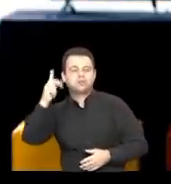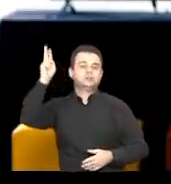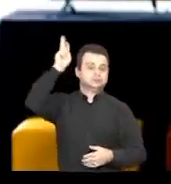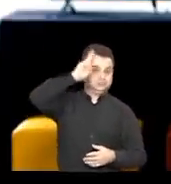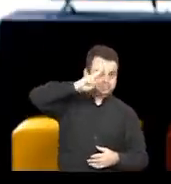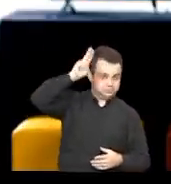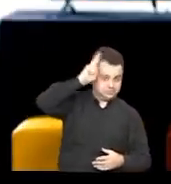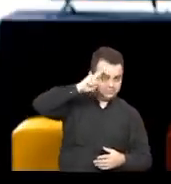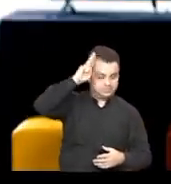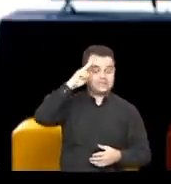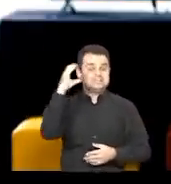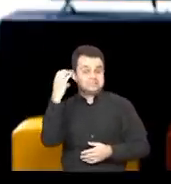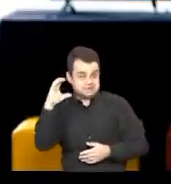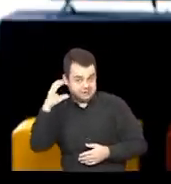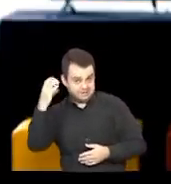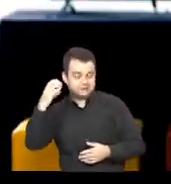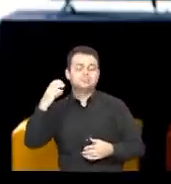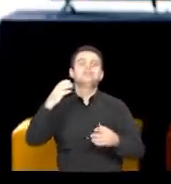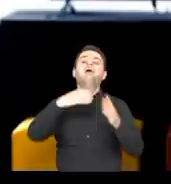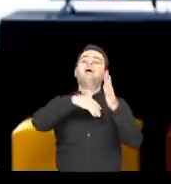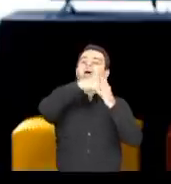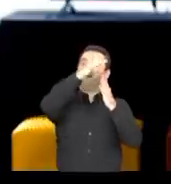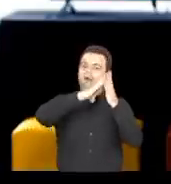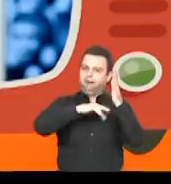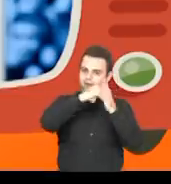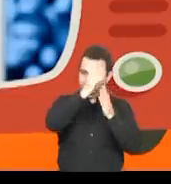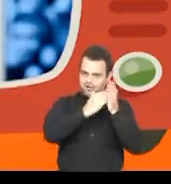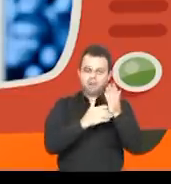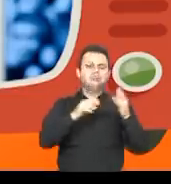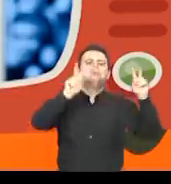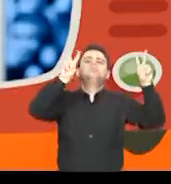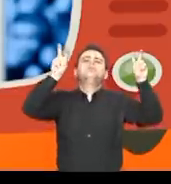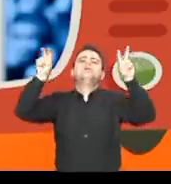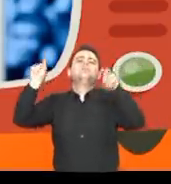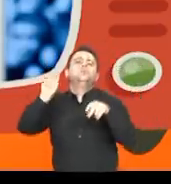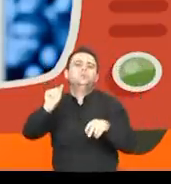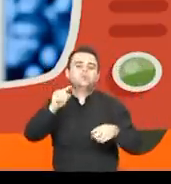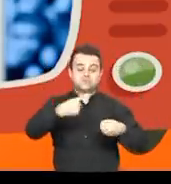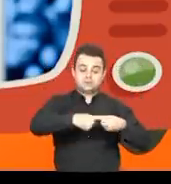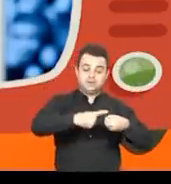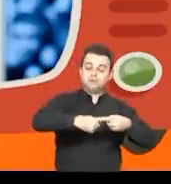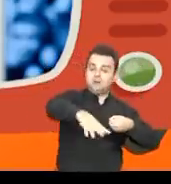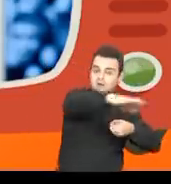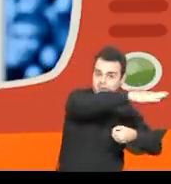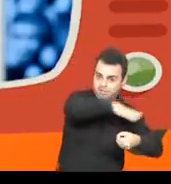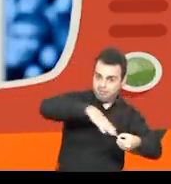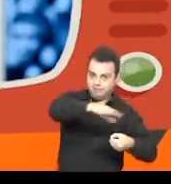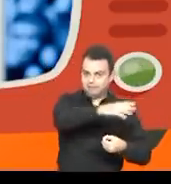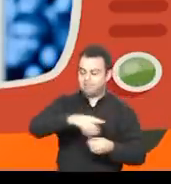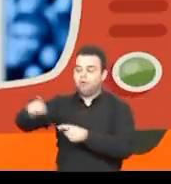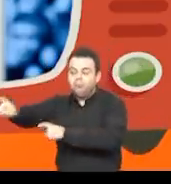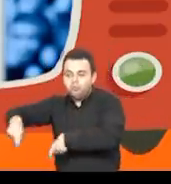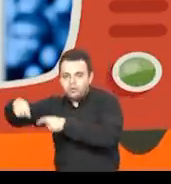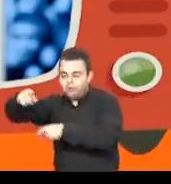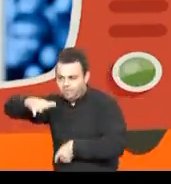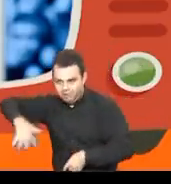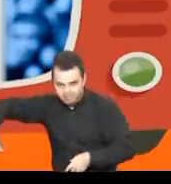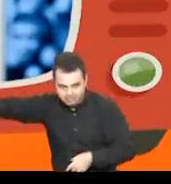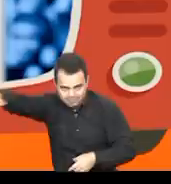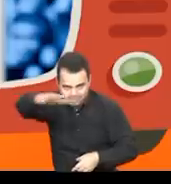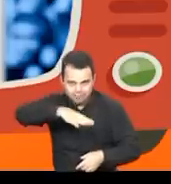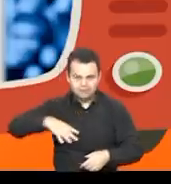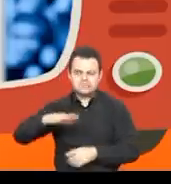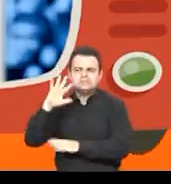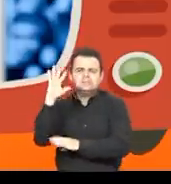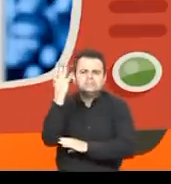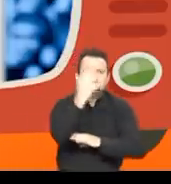e artes, com os seguintes temas: zona urbana, zona rural,